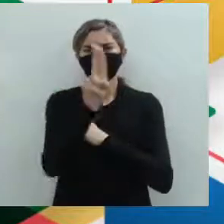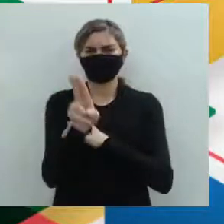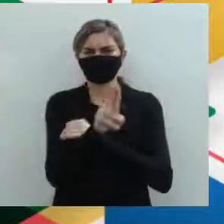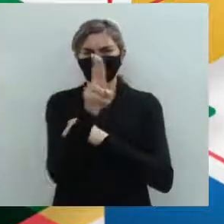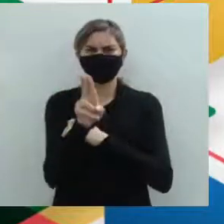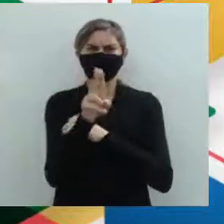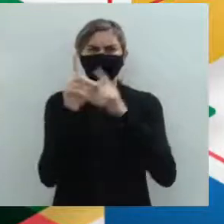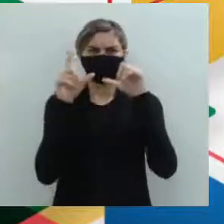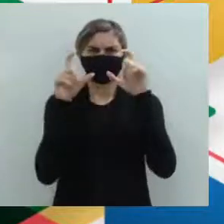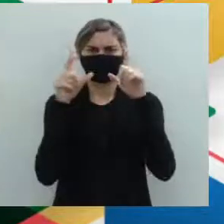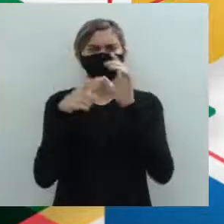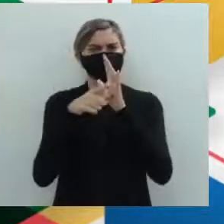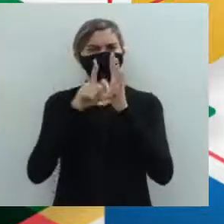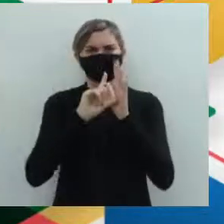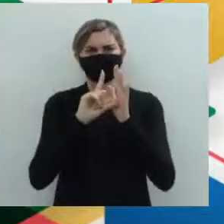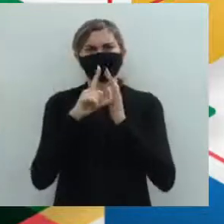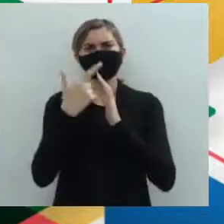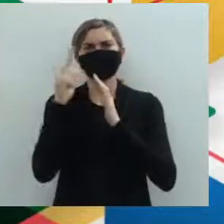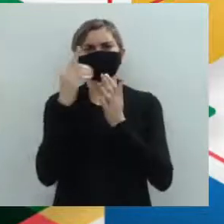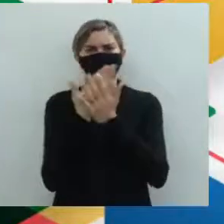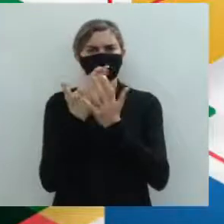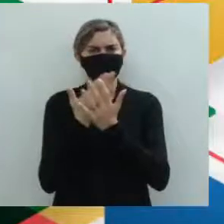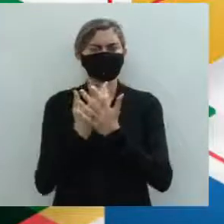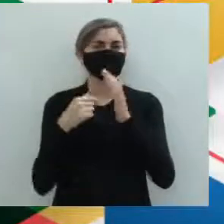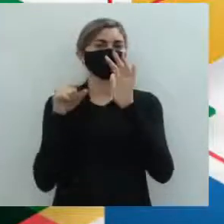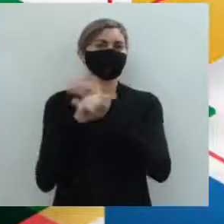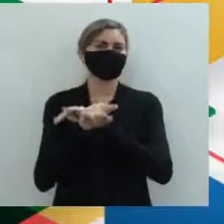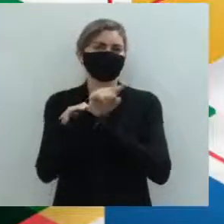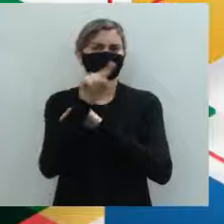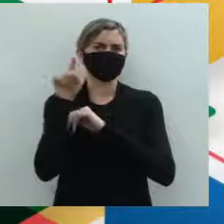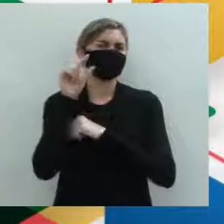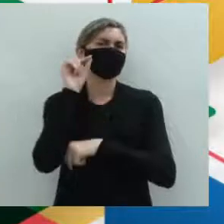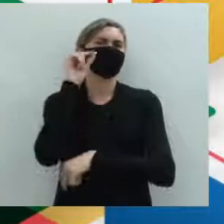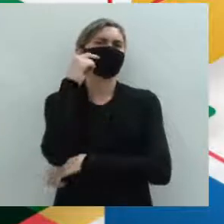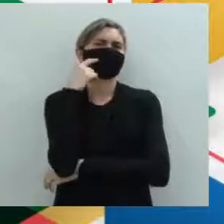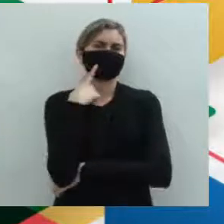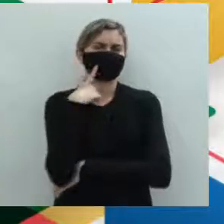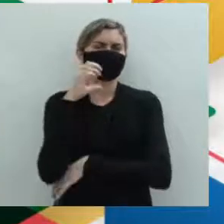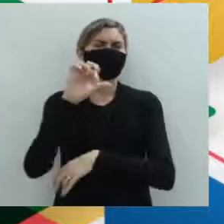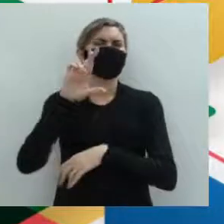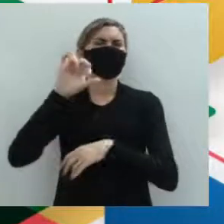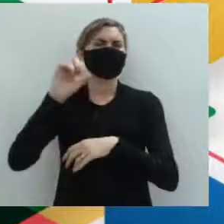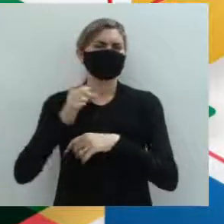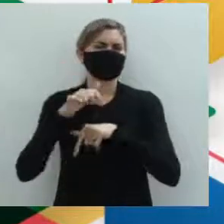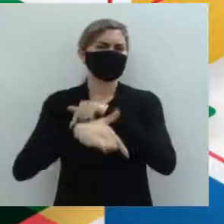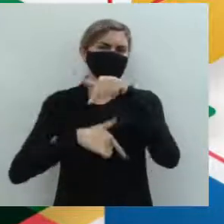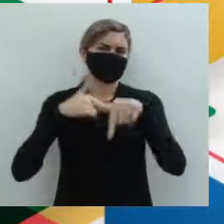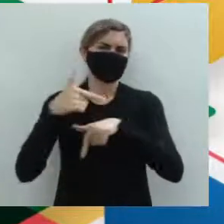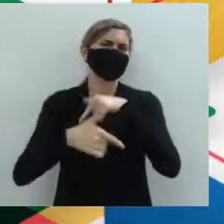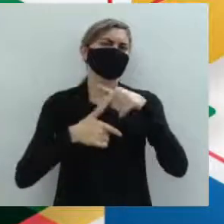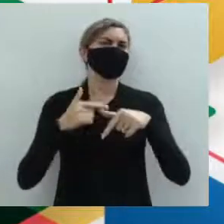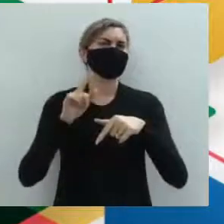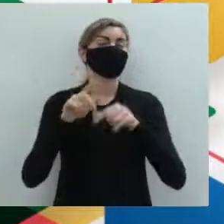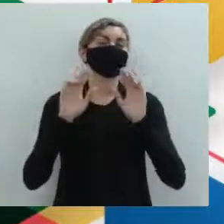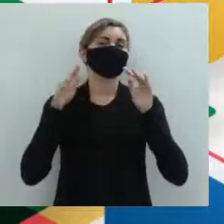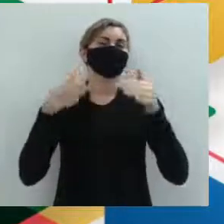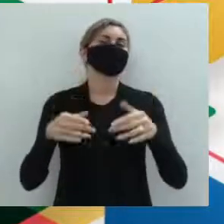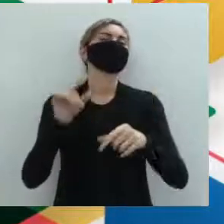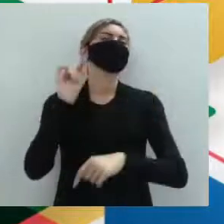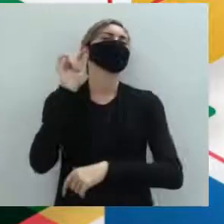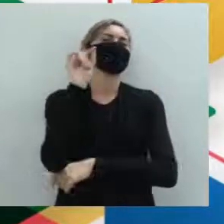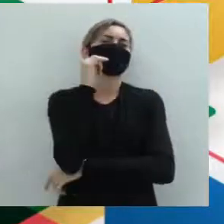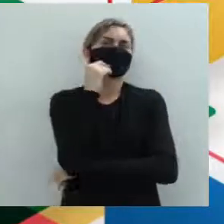imagem antes em outra aula, eu queria perguntar para vocês o seguinte: a crise do trabalho, ela é para